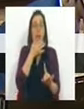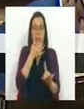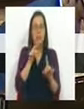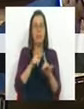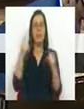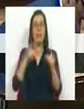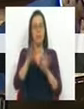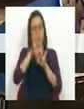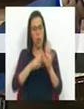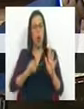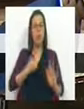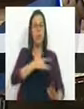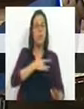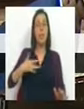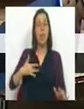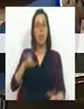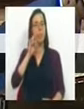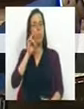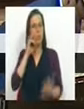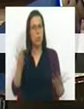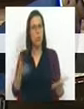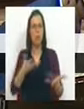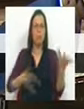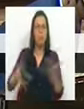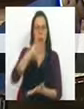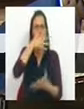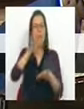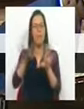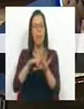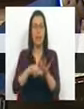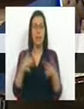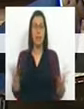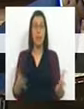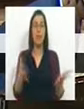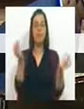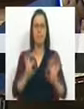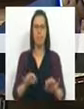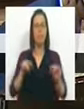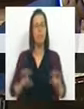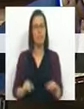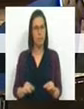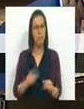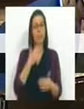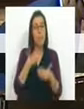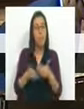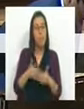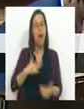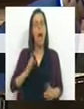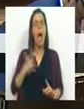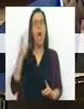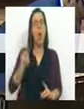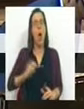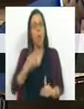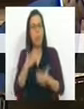fundamentalmente da condição de saúde, segurança, convivência e participação. Prepara-se hoje a velhice que queremos ter